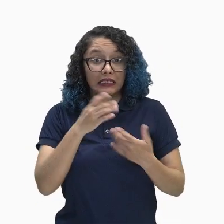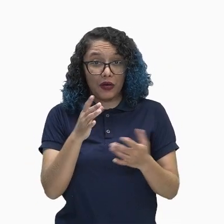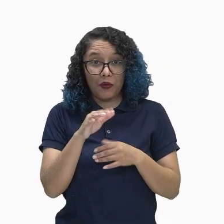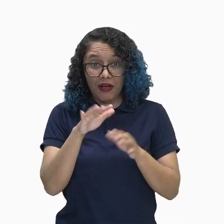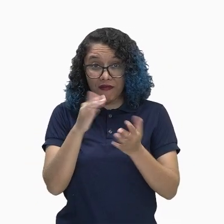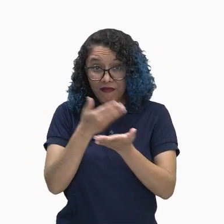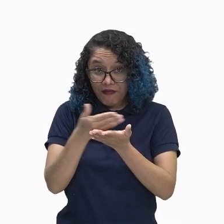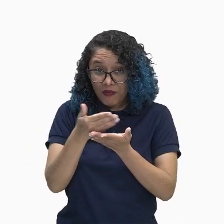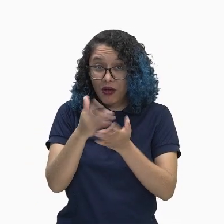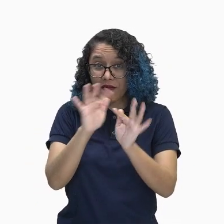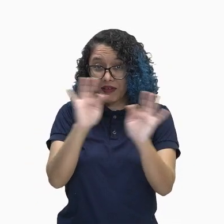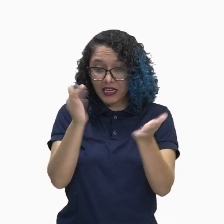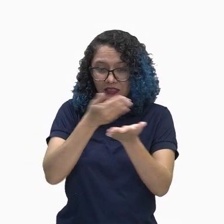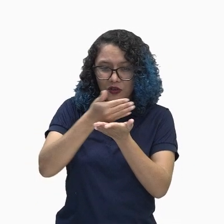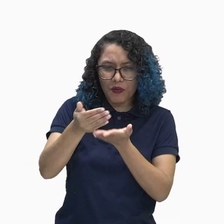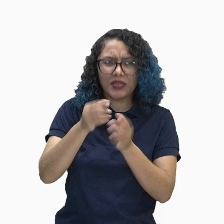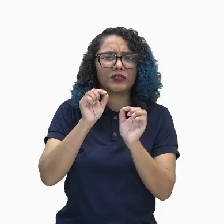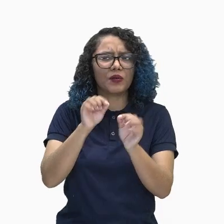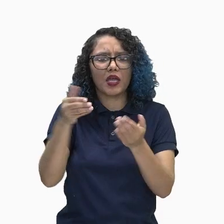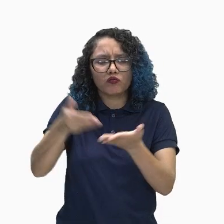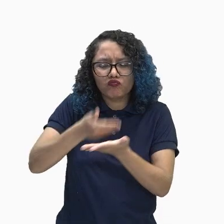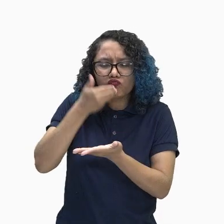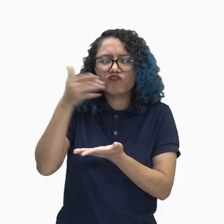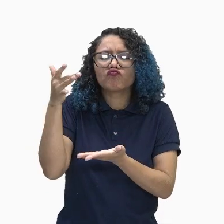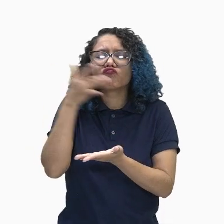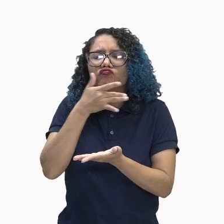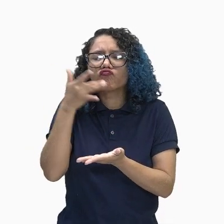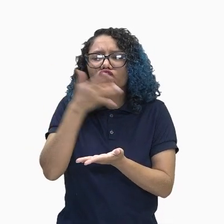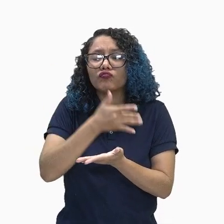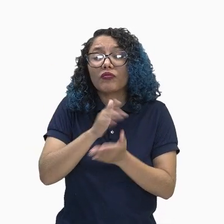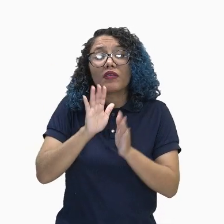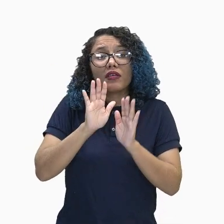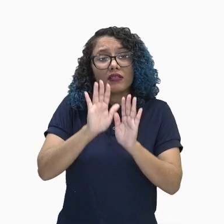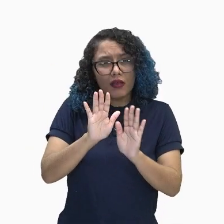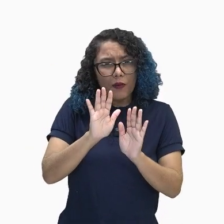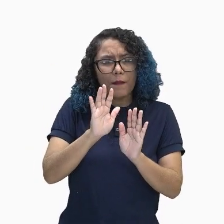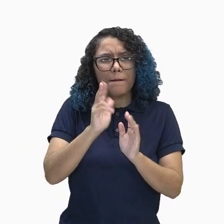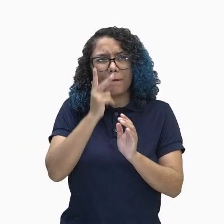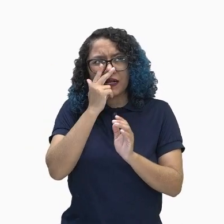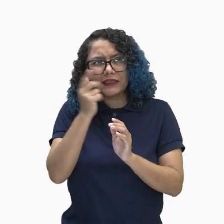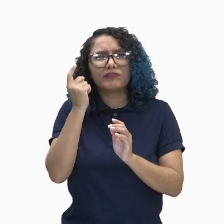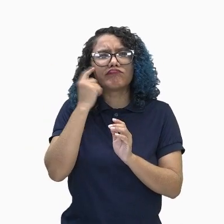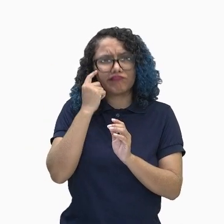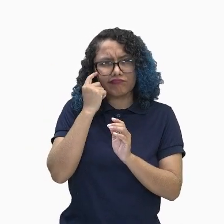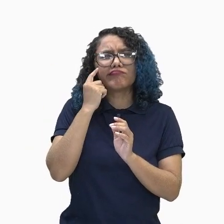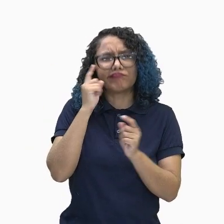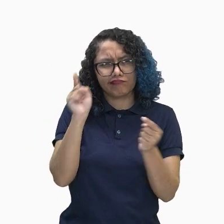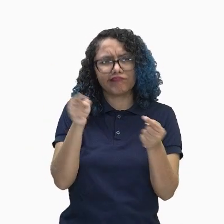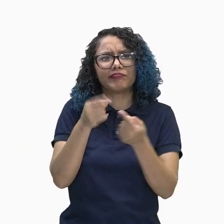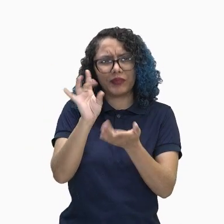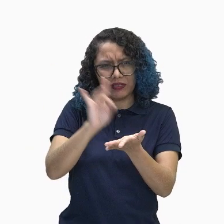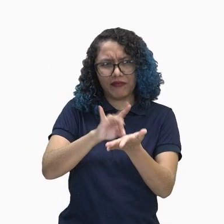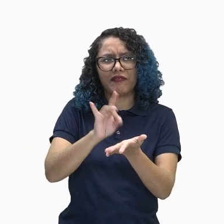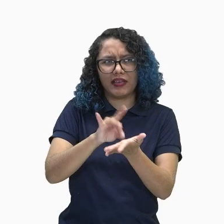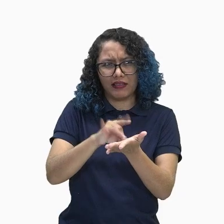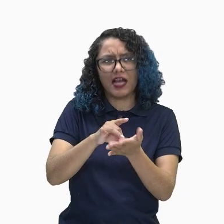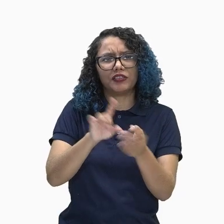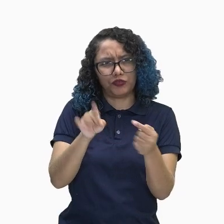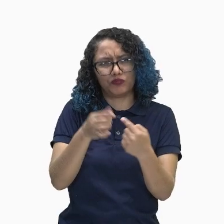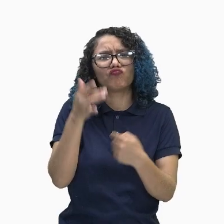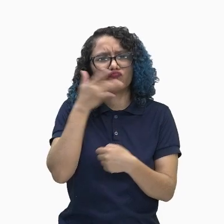deliciosa, ou seja, estava muito boa, no primeiro momento a gente pensa que realmente esse é o sentido que se quer